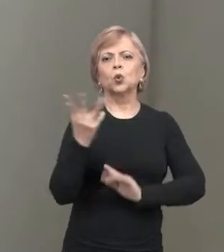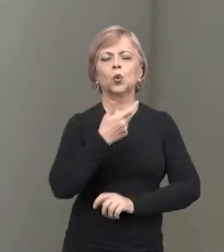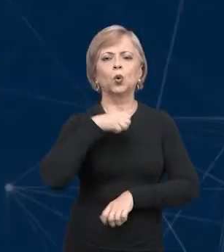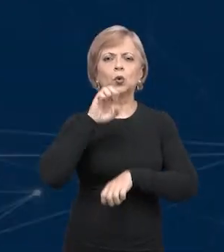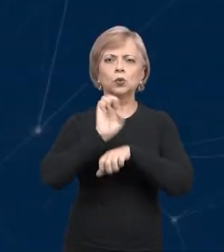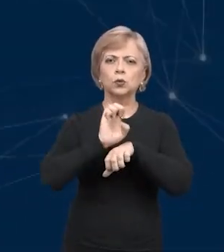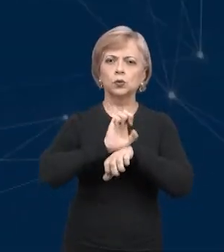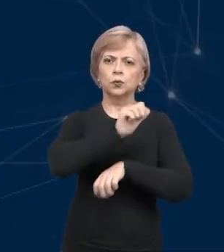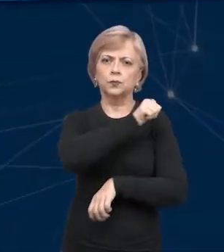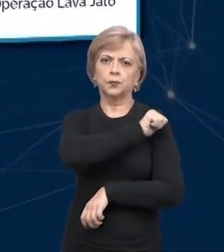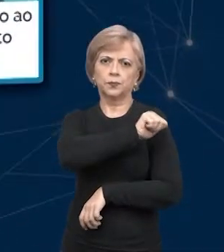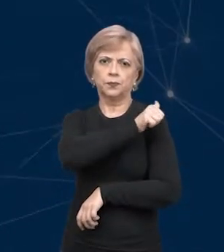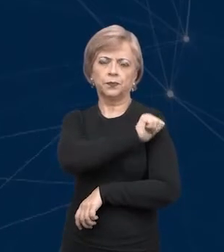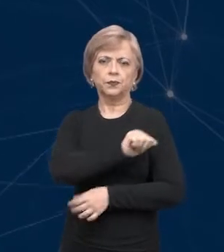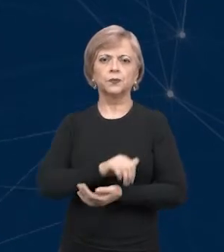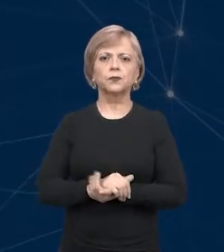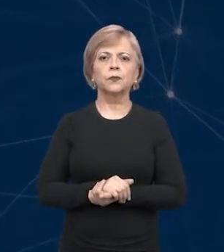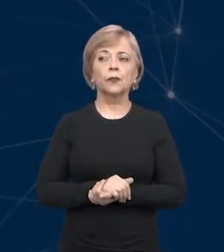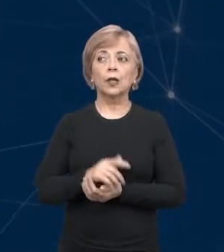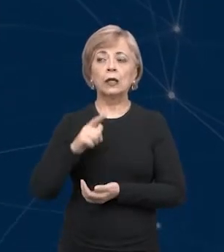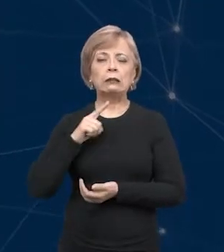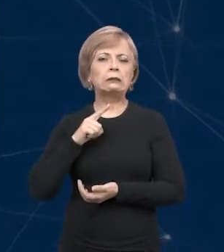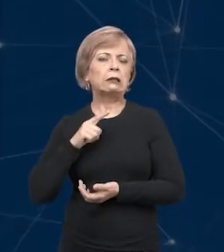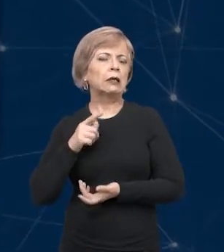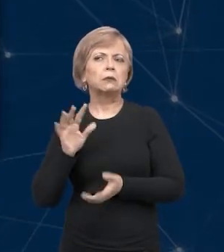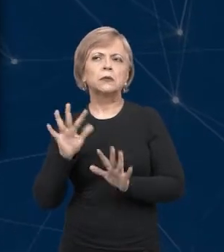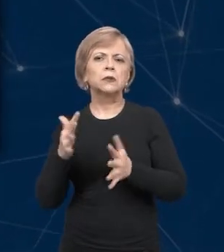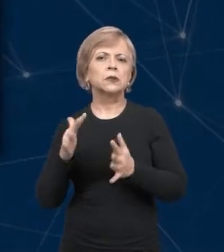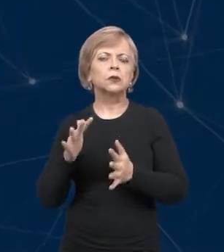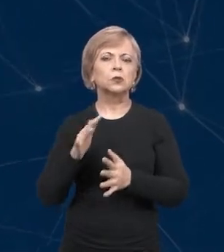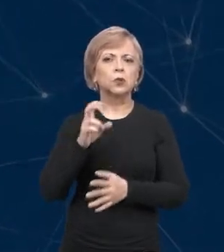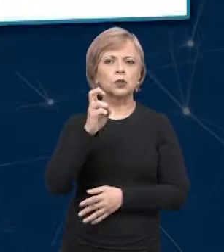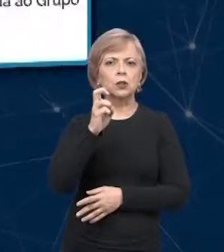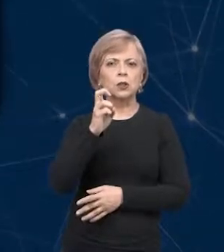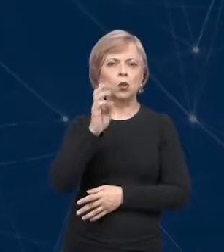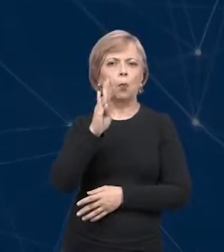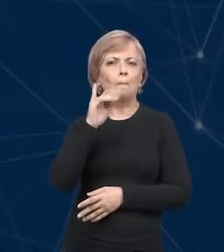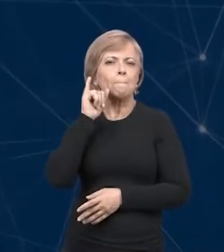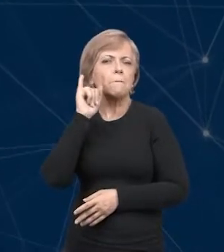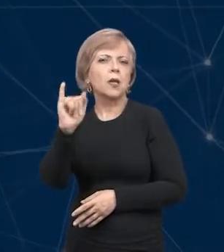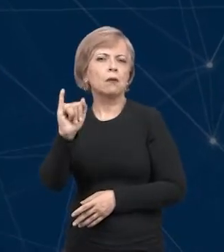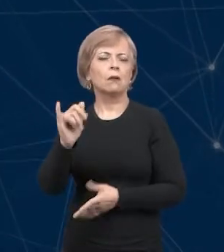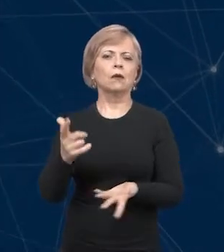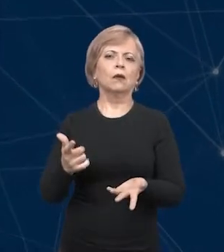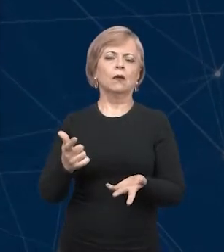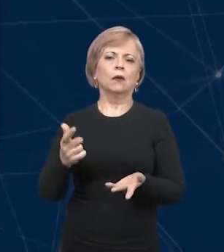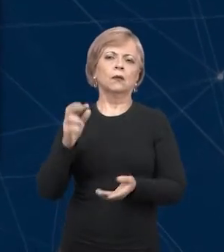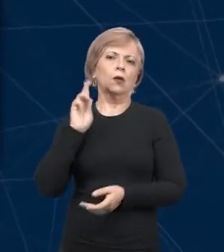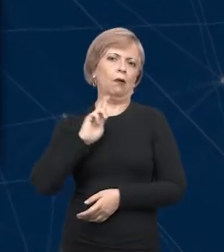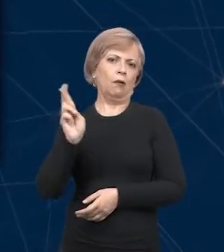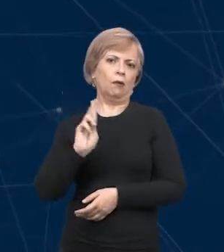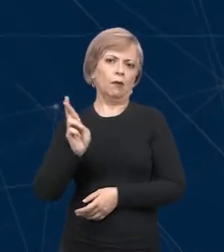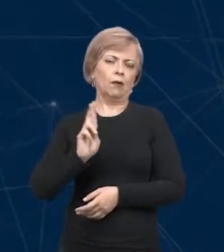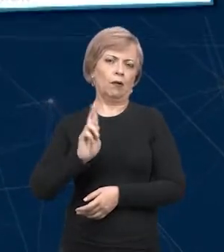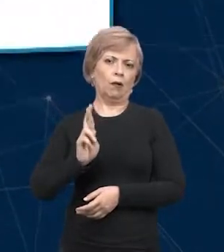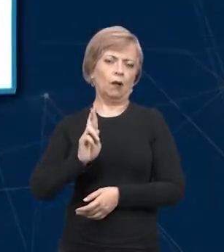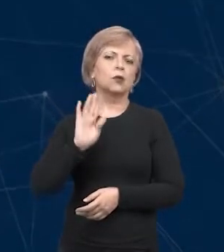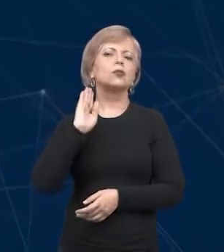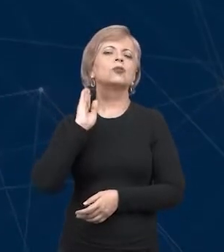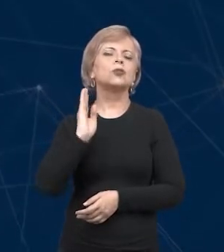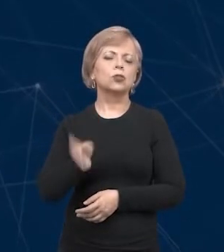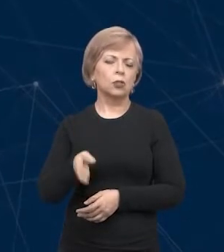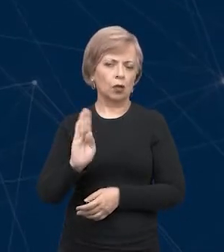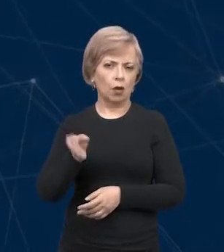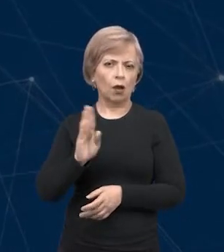Janeiro, colacionando algo em torno de mais de 5 bilhões de reais que já foram cobrados e exigidos através